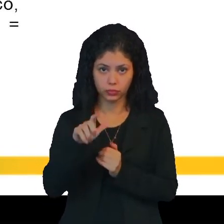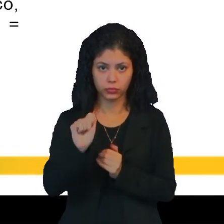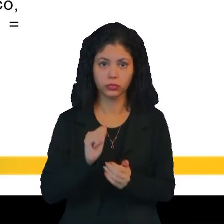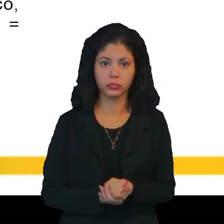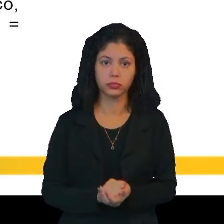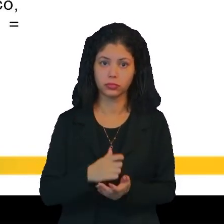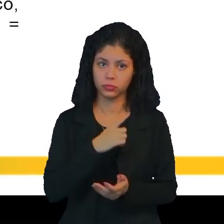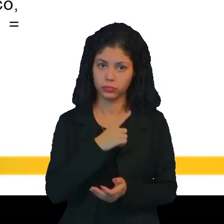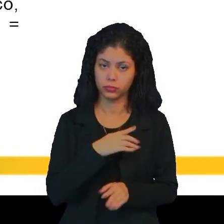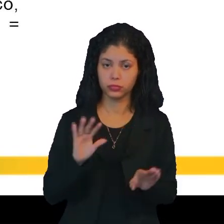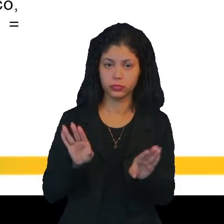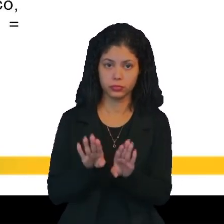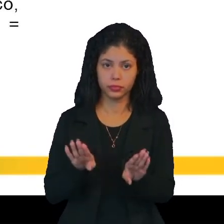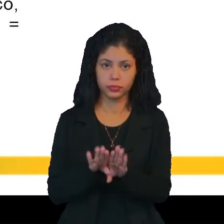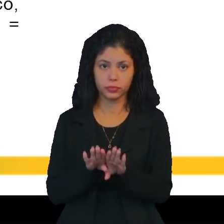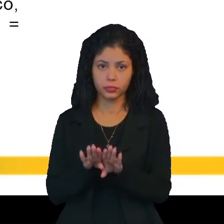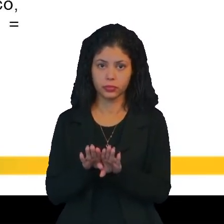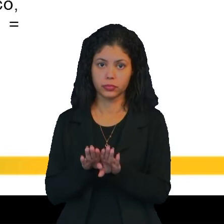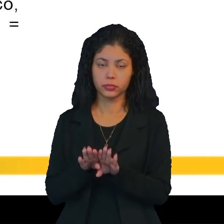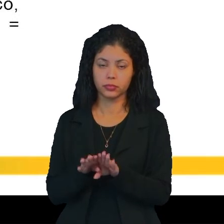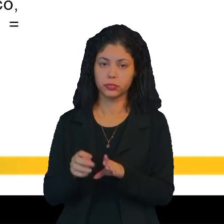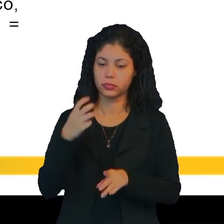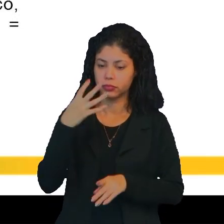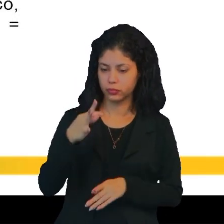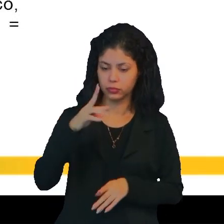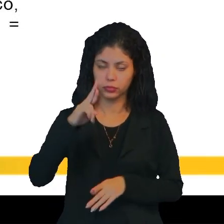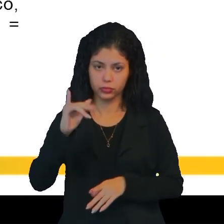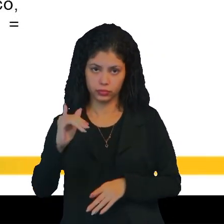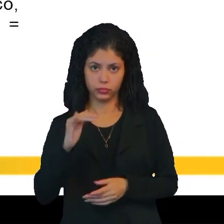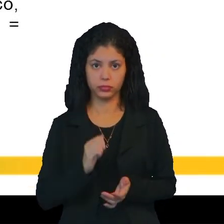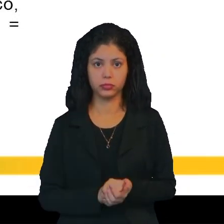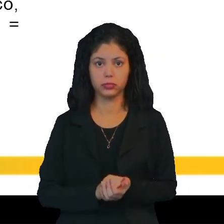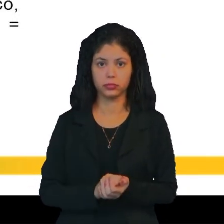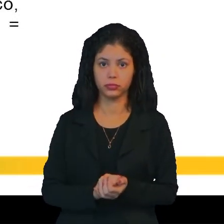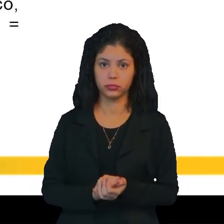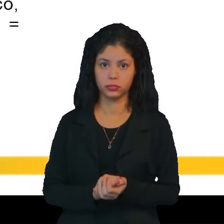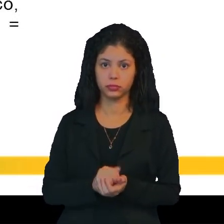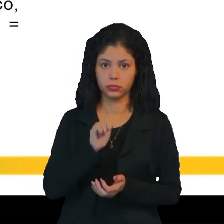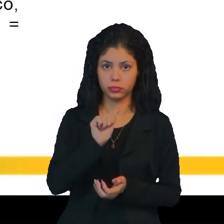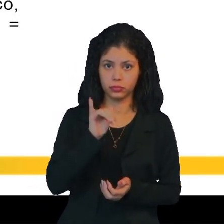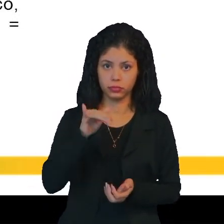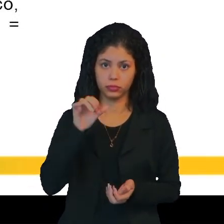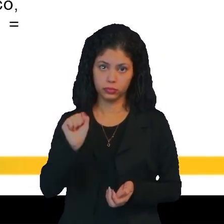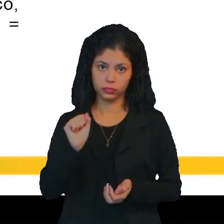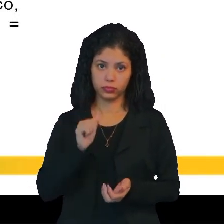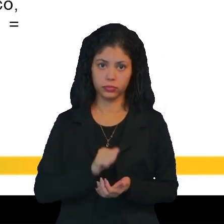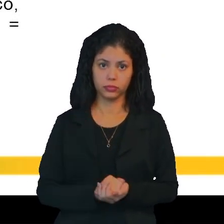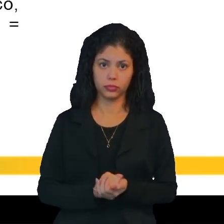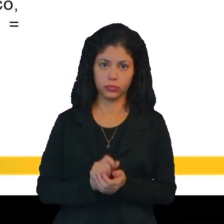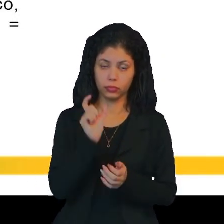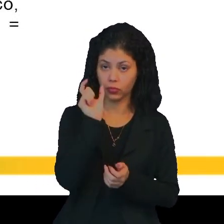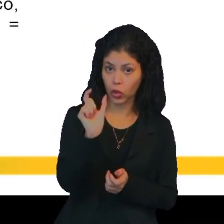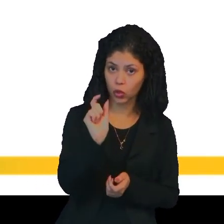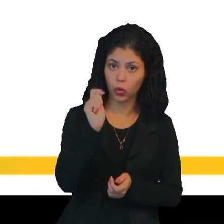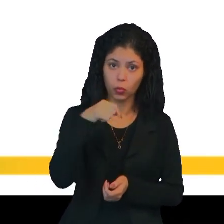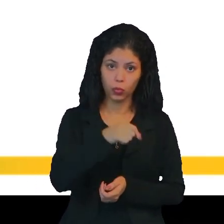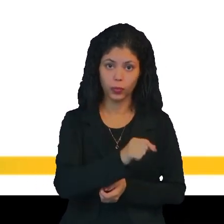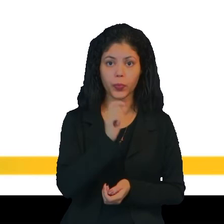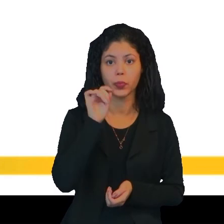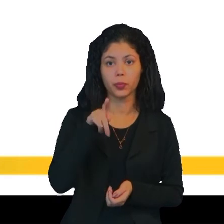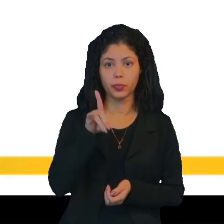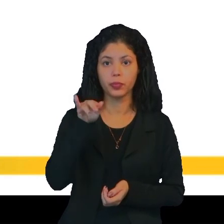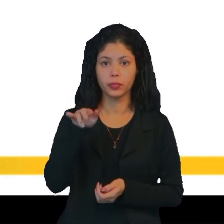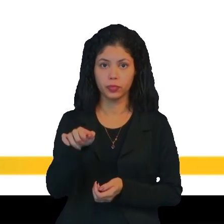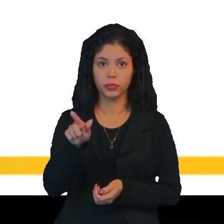trinominal, e nós temos também o subgênero que também tem que ser trinominal, como por exemplo Aedes, Stegoma, aegypti, que é o mosquito da dengue.